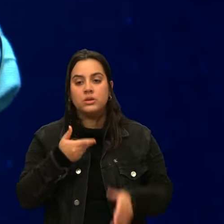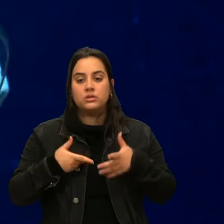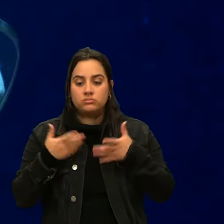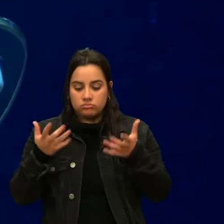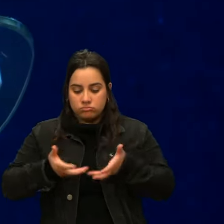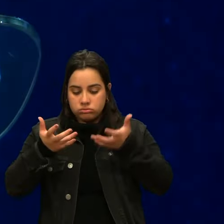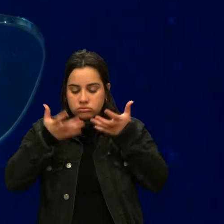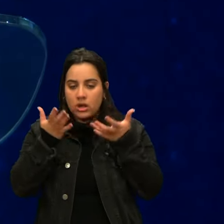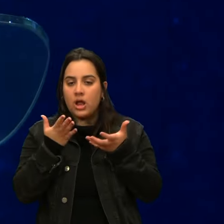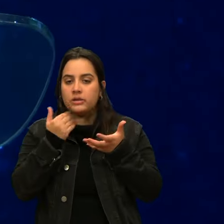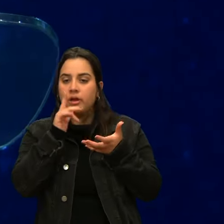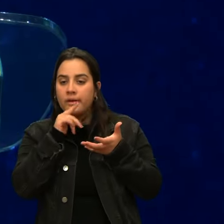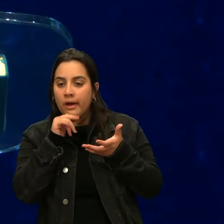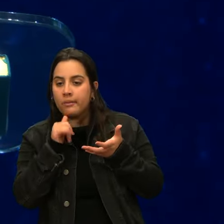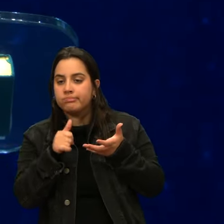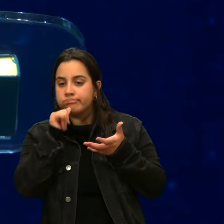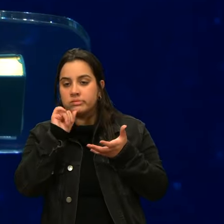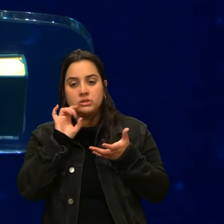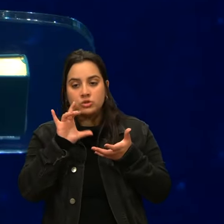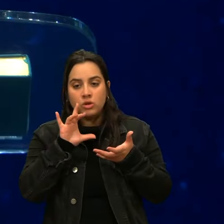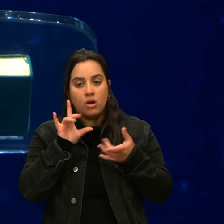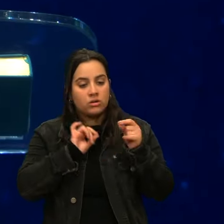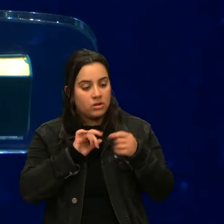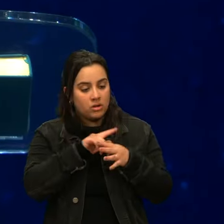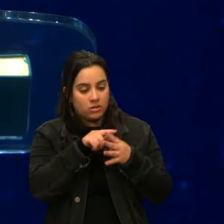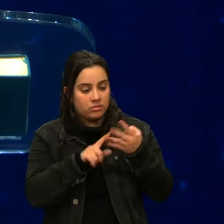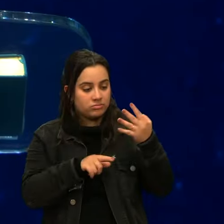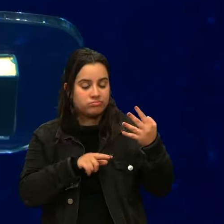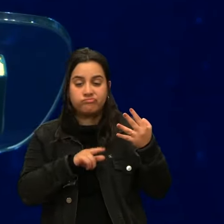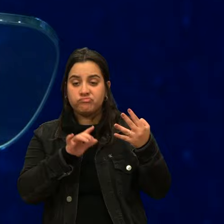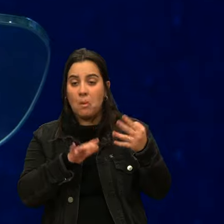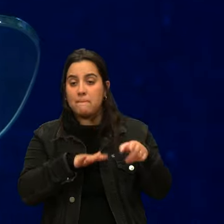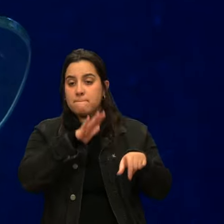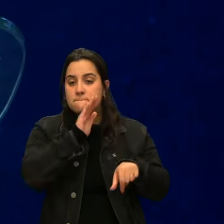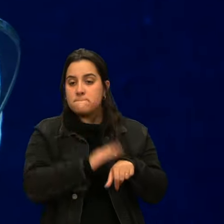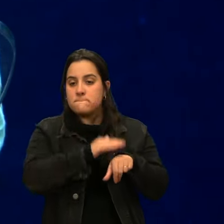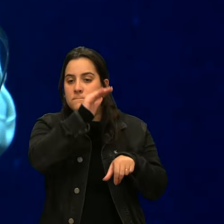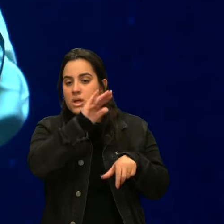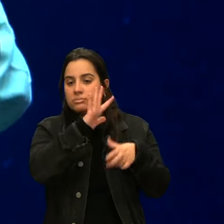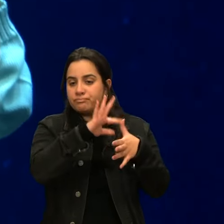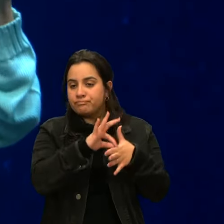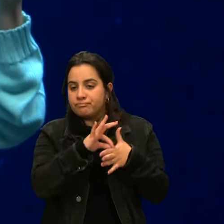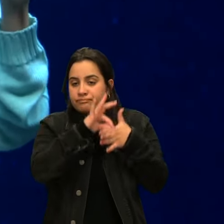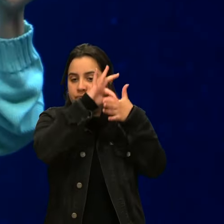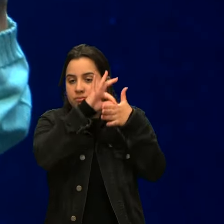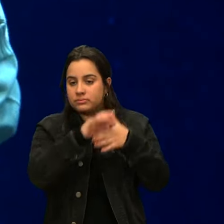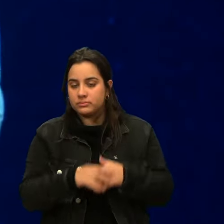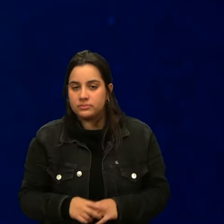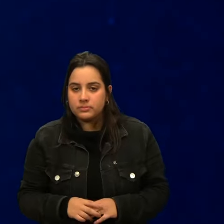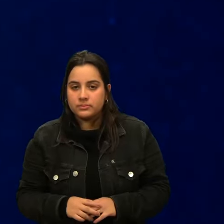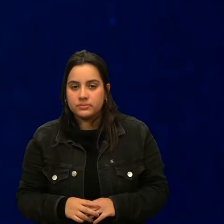águas, eles eram aqueles que mais se destacavam no meio daqueles jovens. Mais para